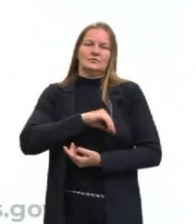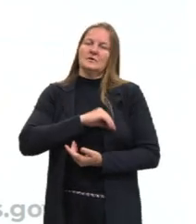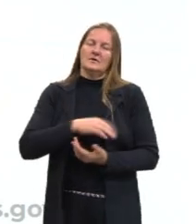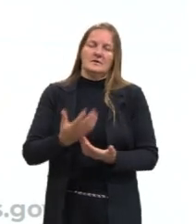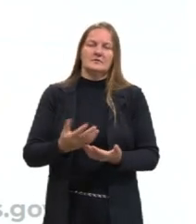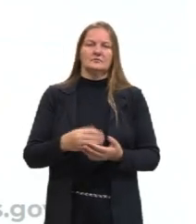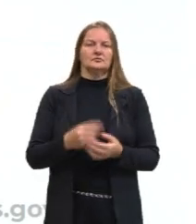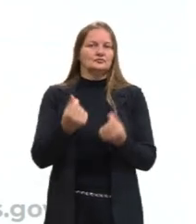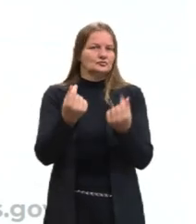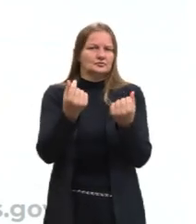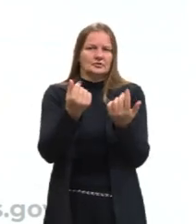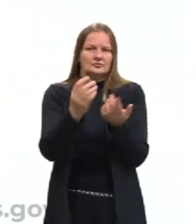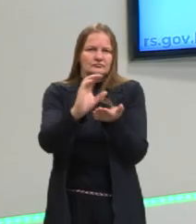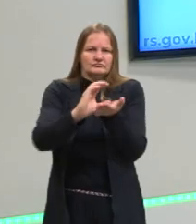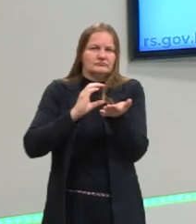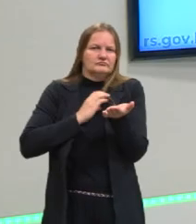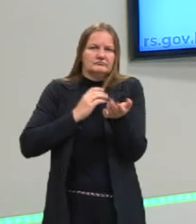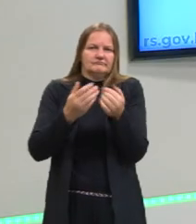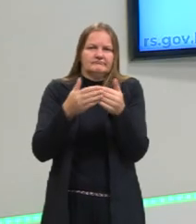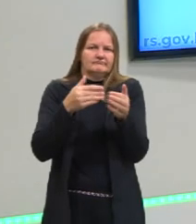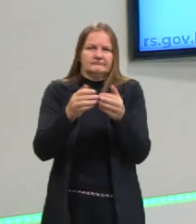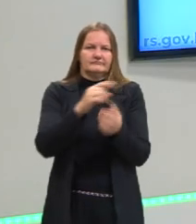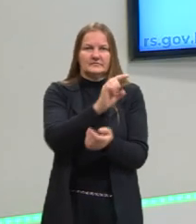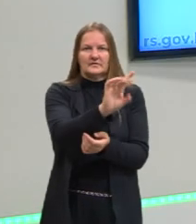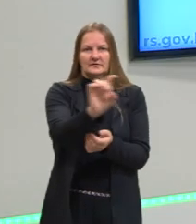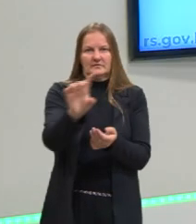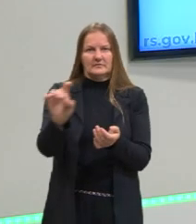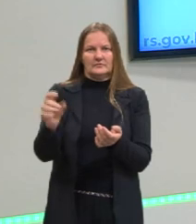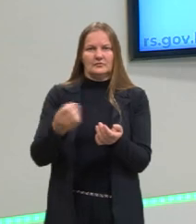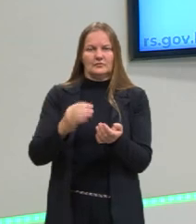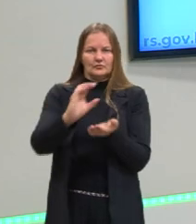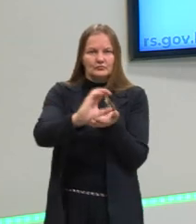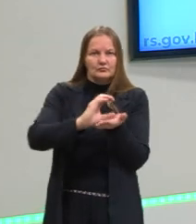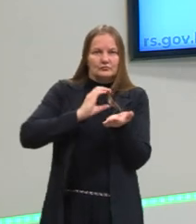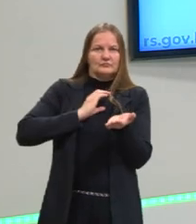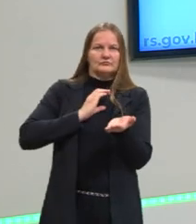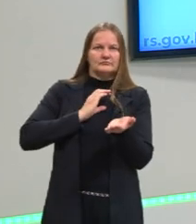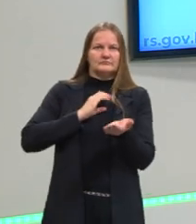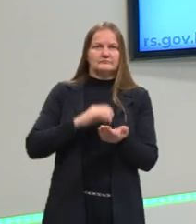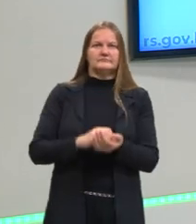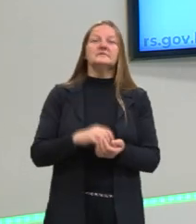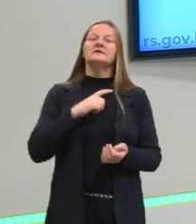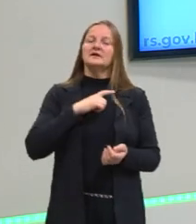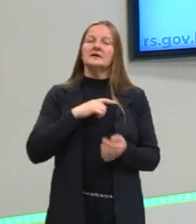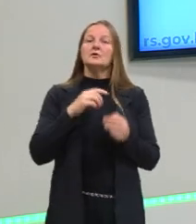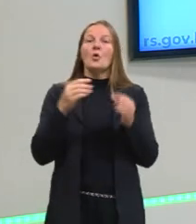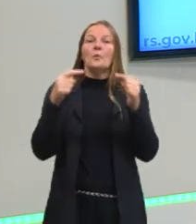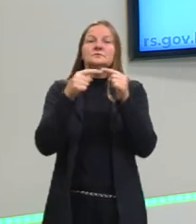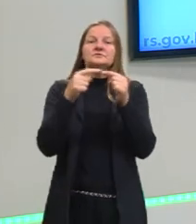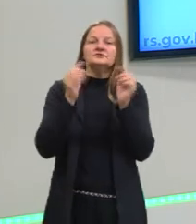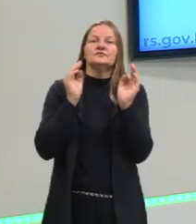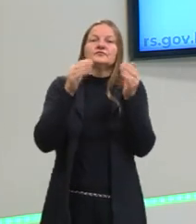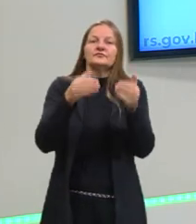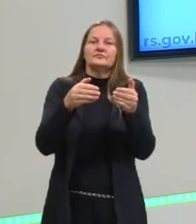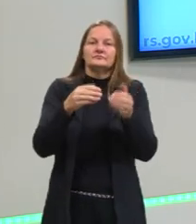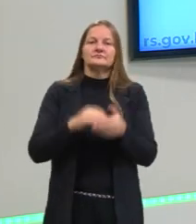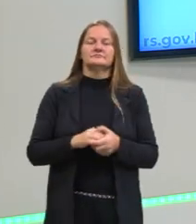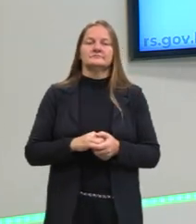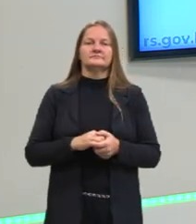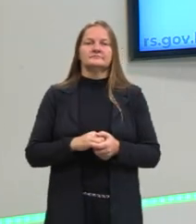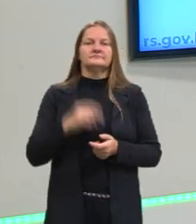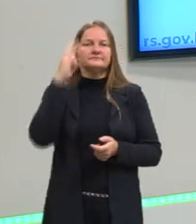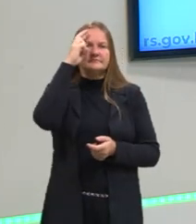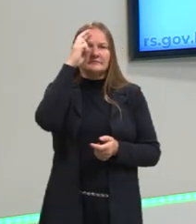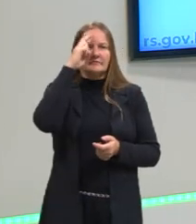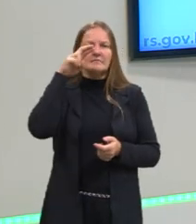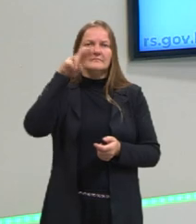enfim o seu dinheiro como você consegue dar da sua fala o seu rendimento Então tem um fim então a ação racional